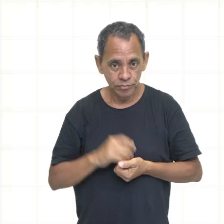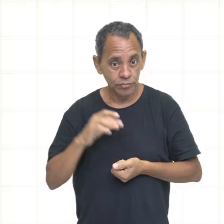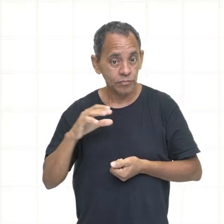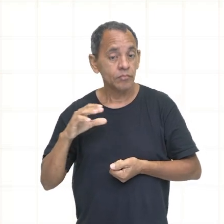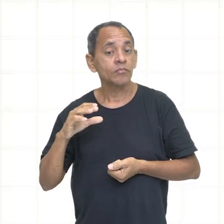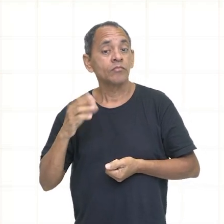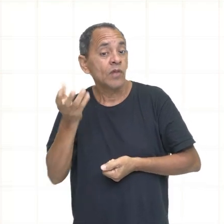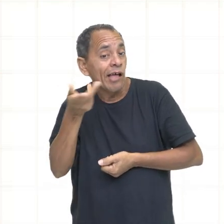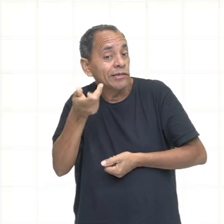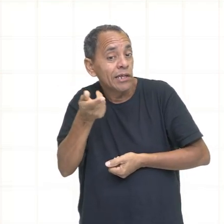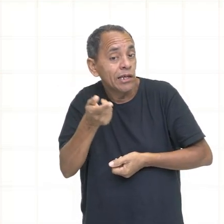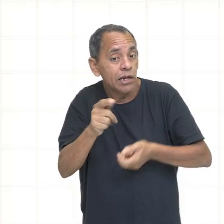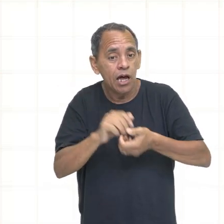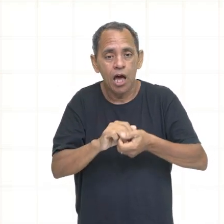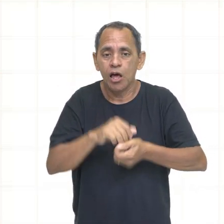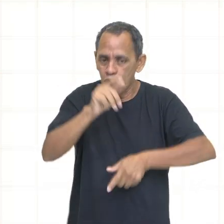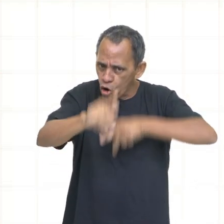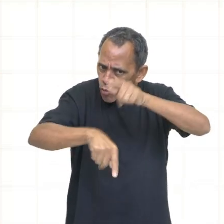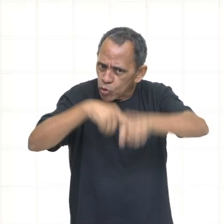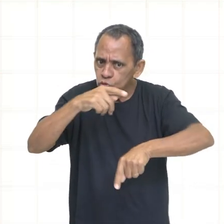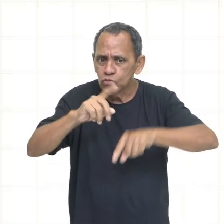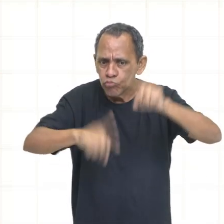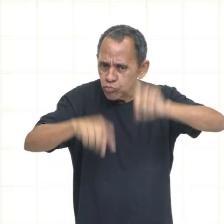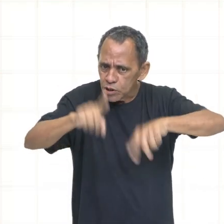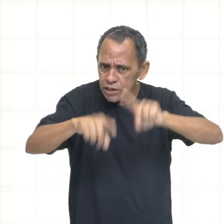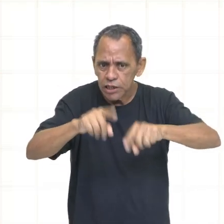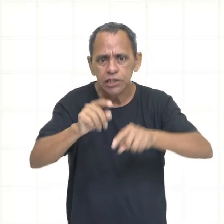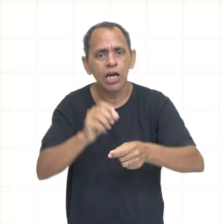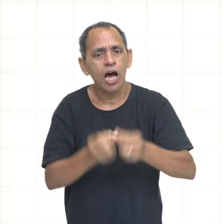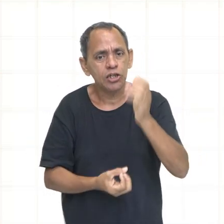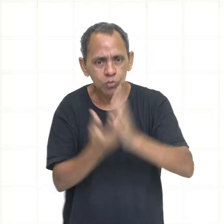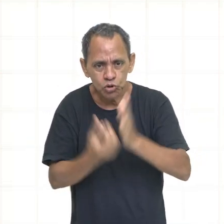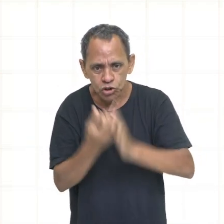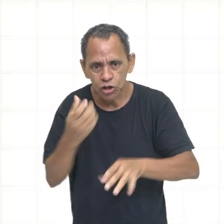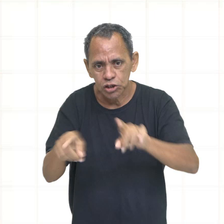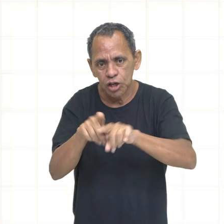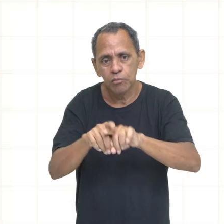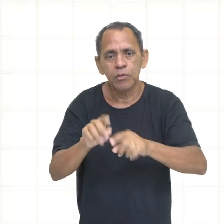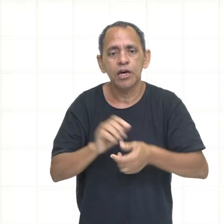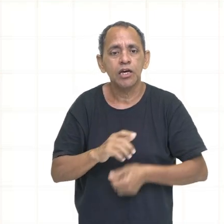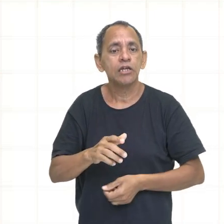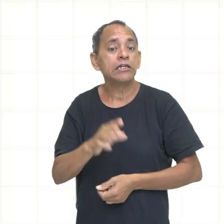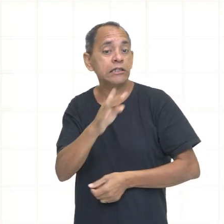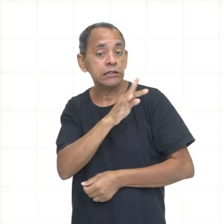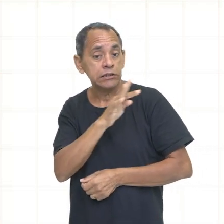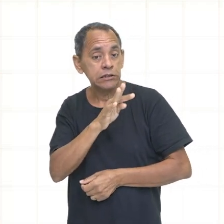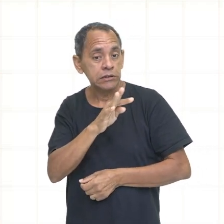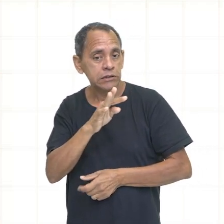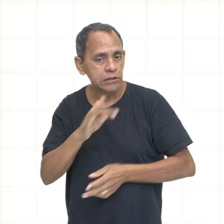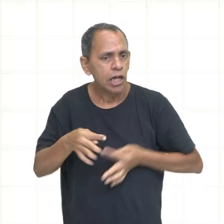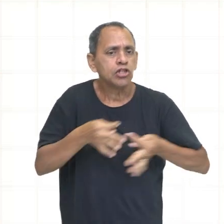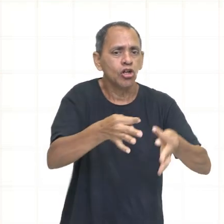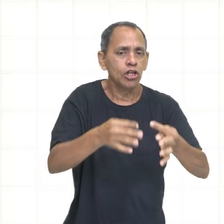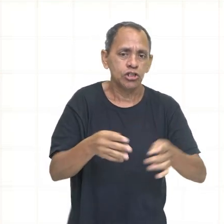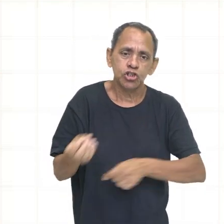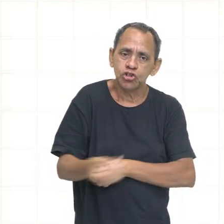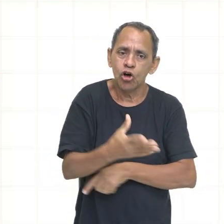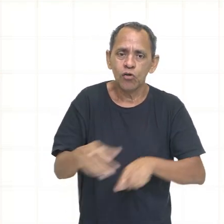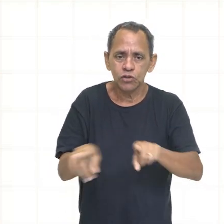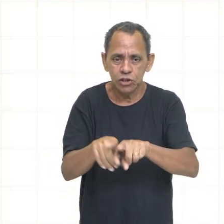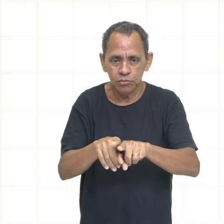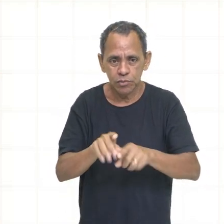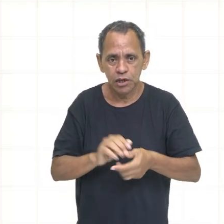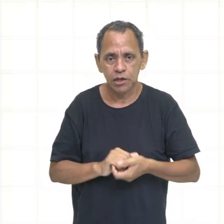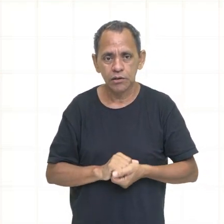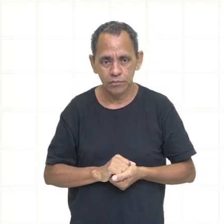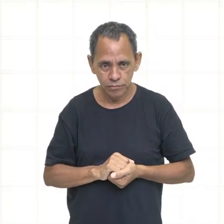seja, aceleraram a produção de armas e de novas tecnologias que iam ser, de certa forma, muito importante